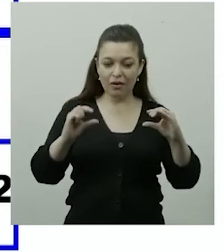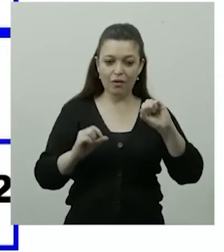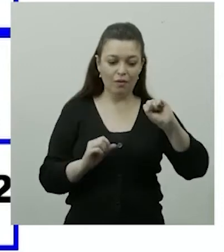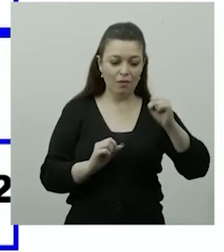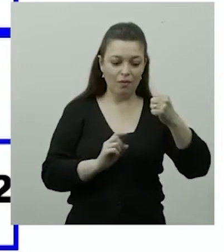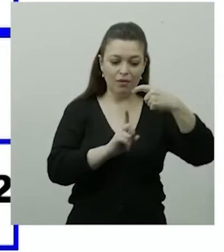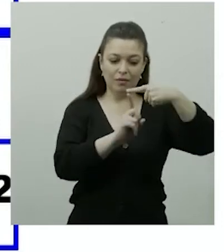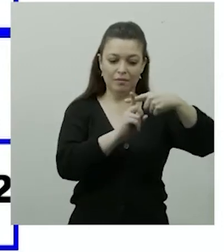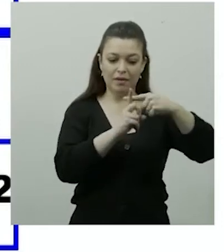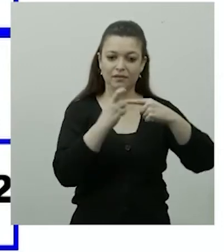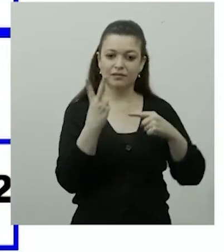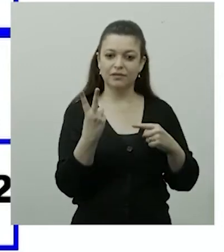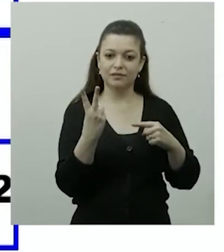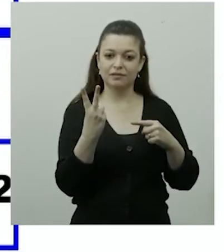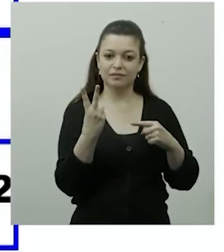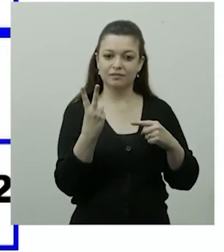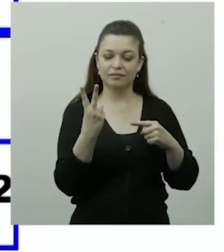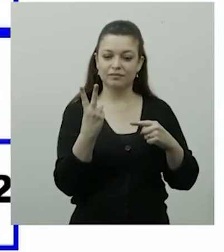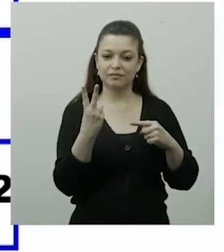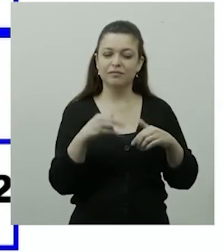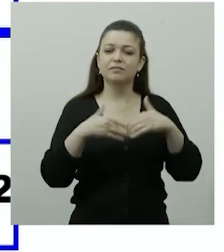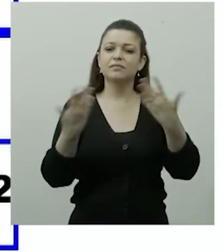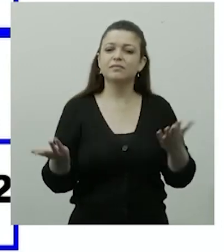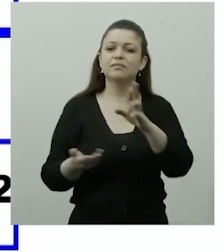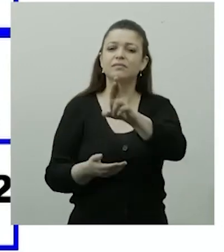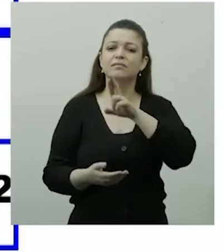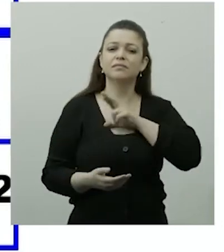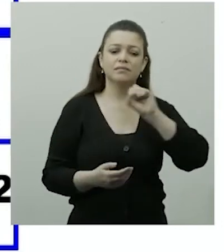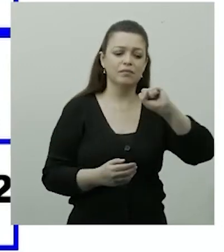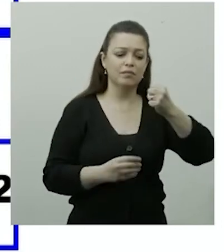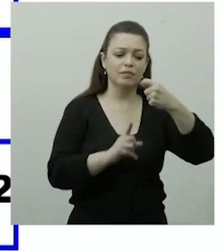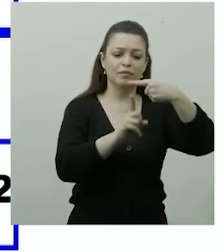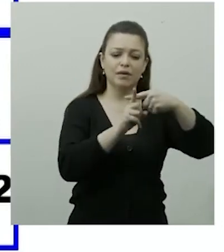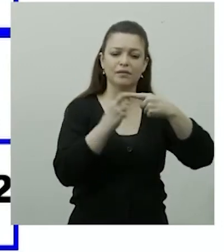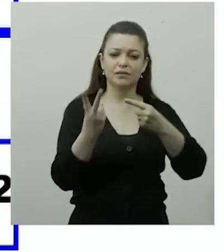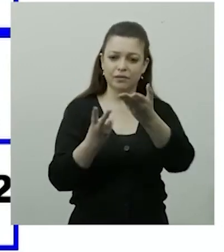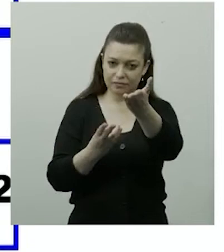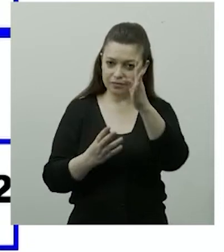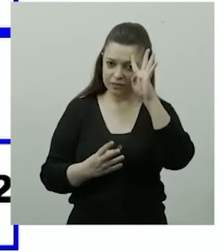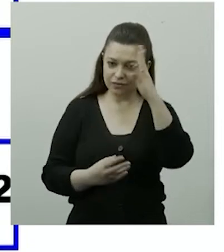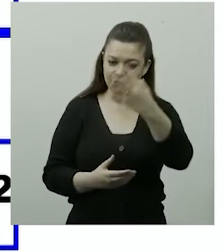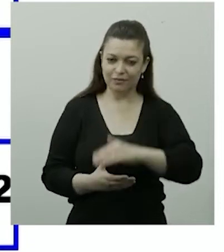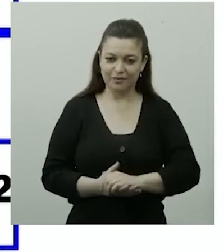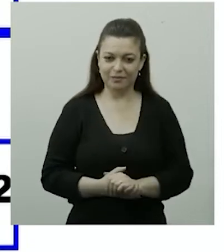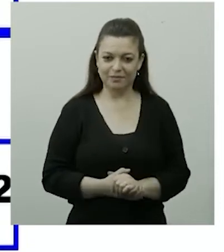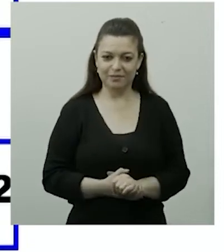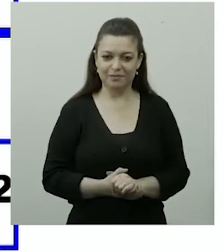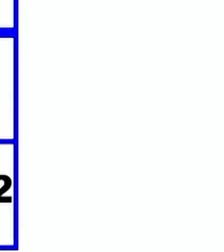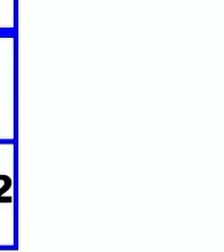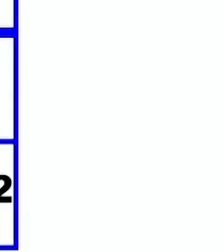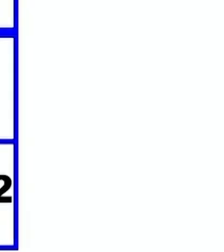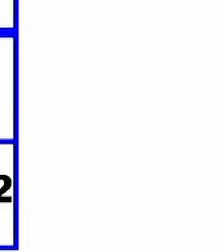mais 2. Quanto será que é 8 mais 2? Resolvam aí, casa.